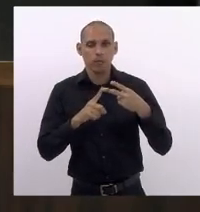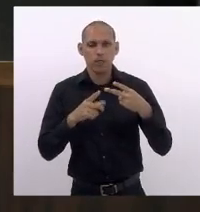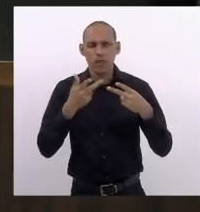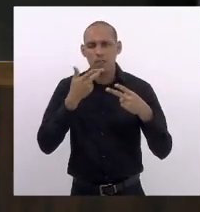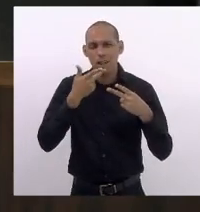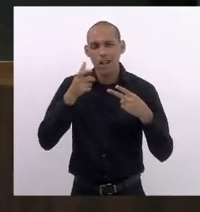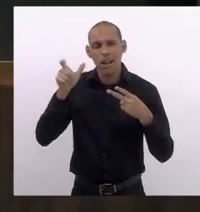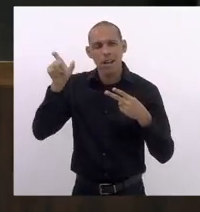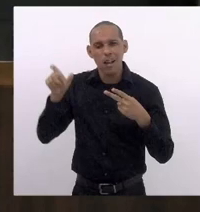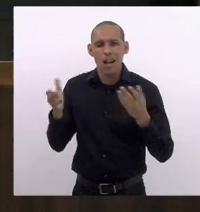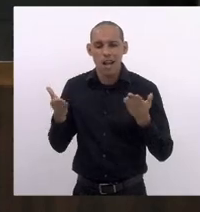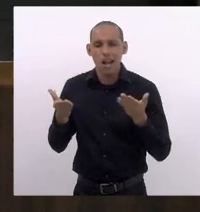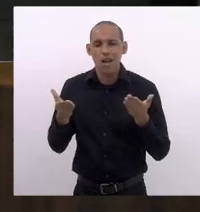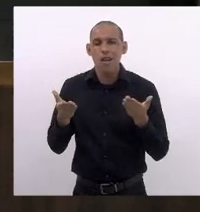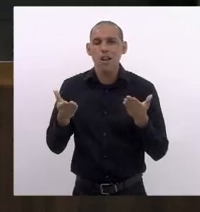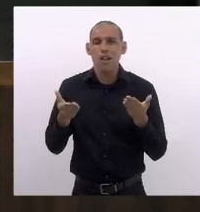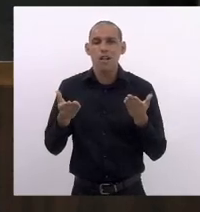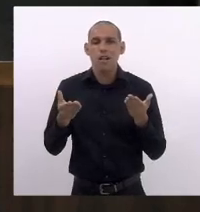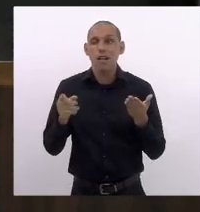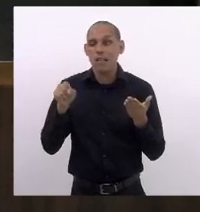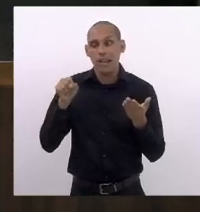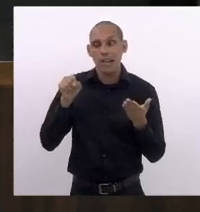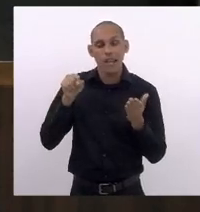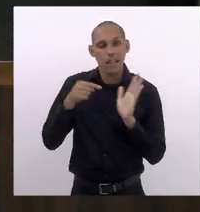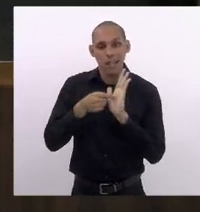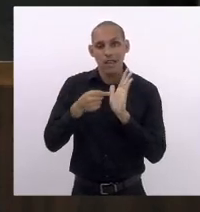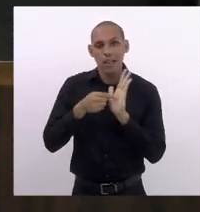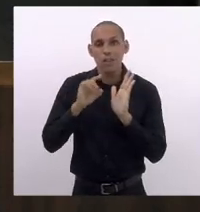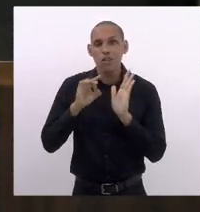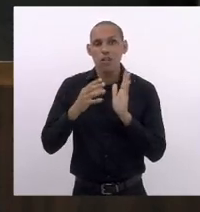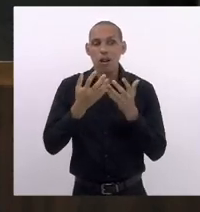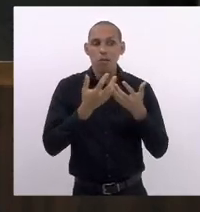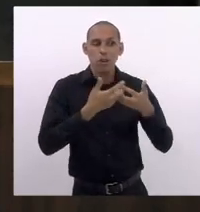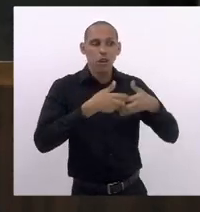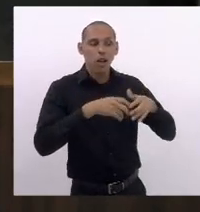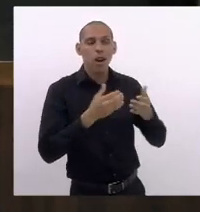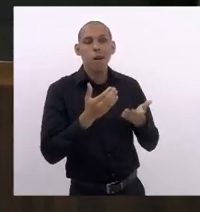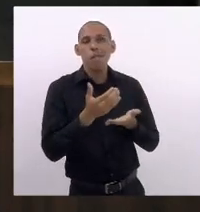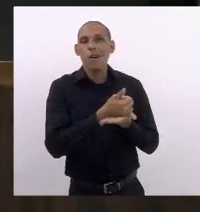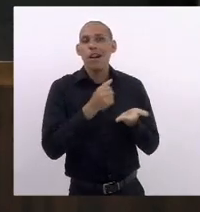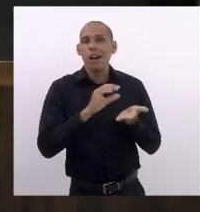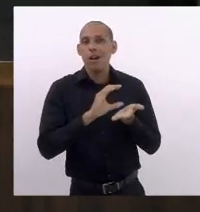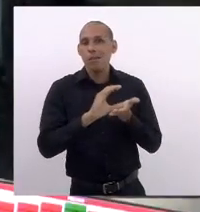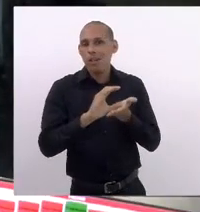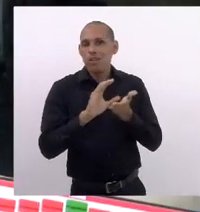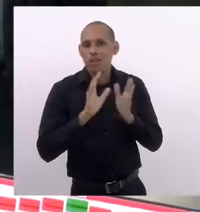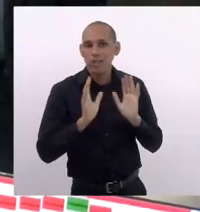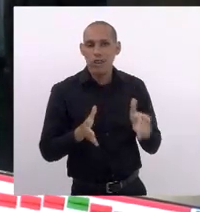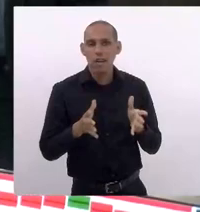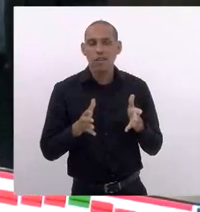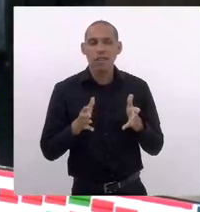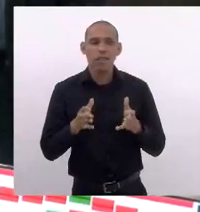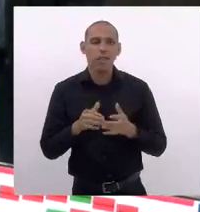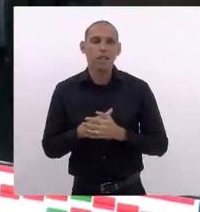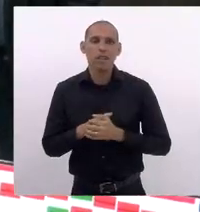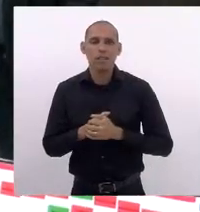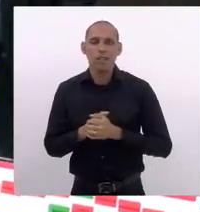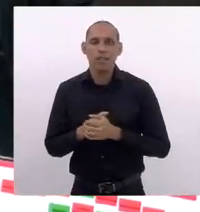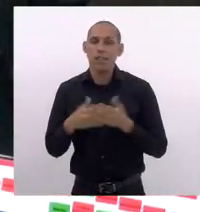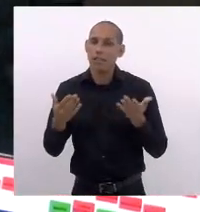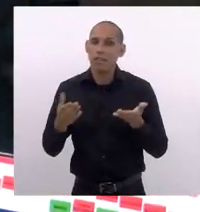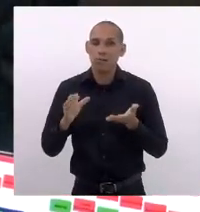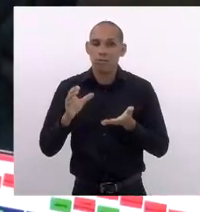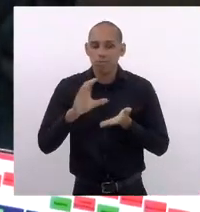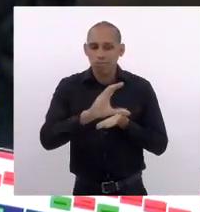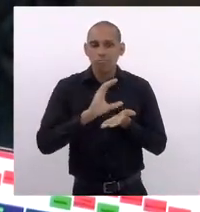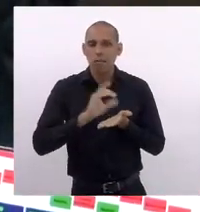falar com o Nicola, ele está dizendo que isso aqui é só para quem já lá em Petrópolis tomou o empréstimo. E é o caso do Supera, que poder tomar mais um empréstimo,